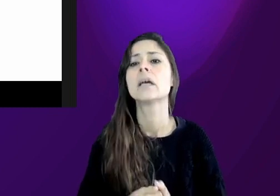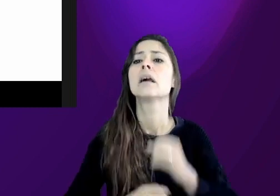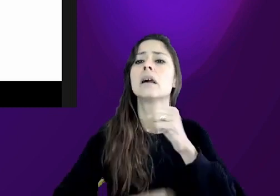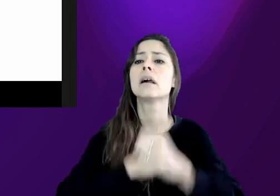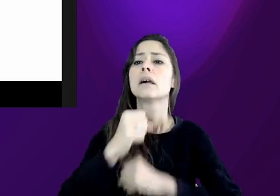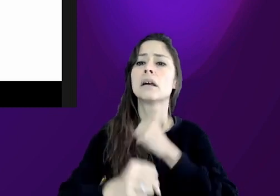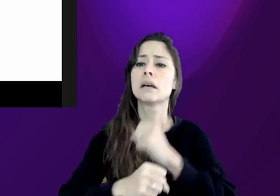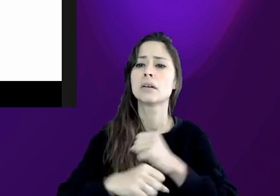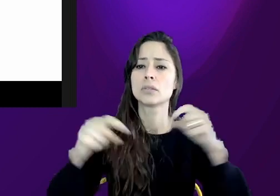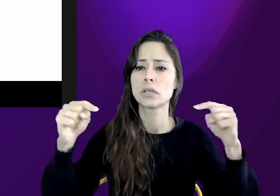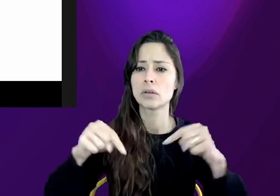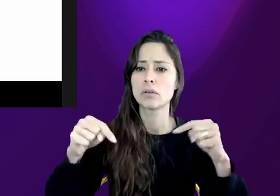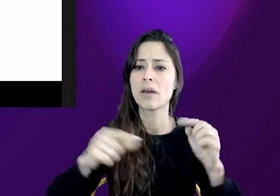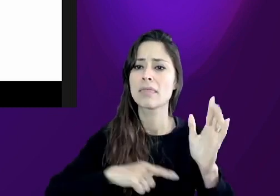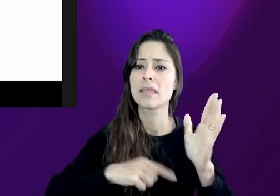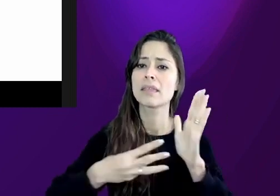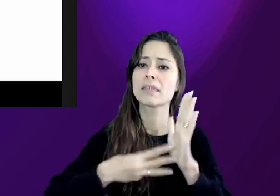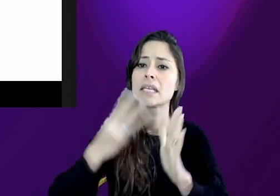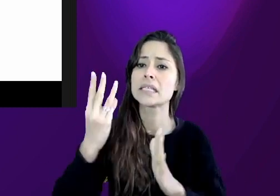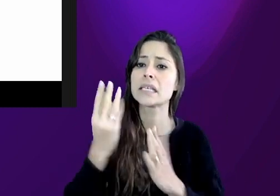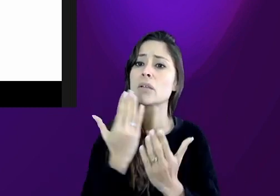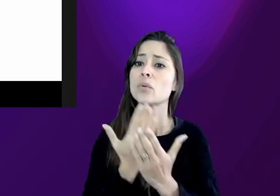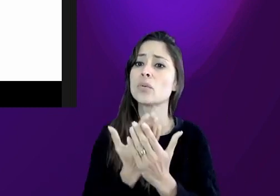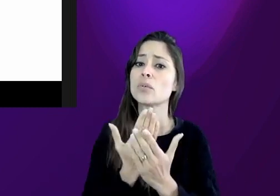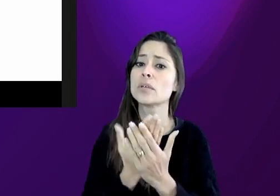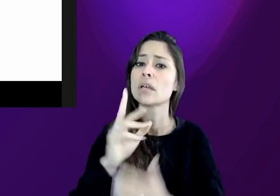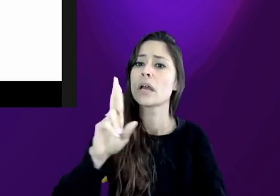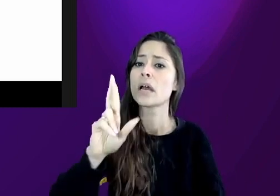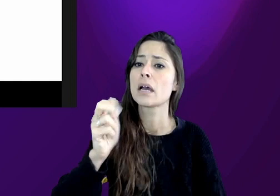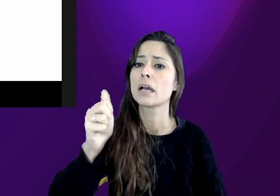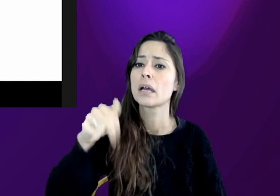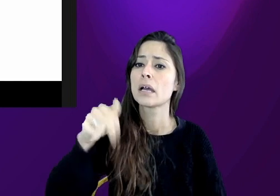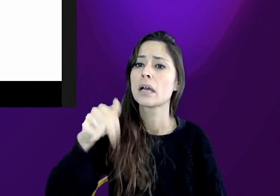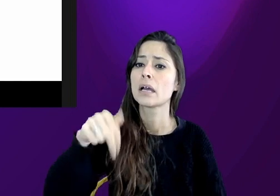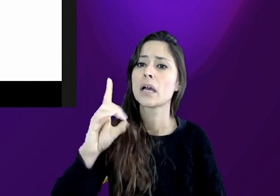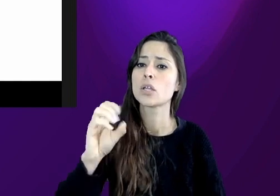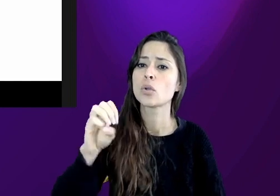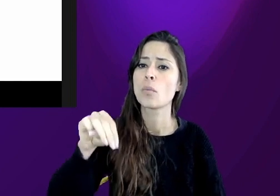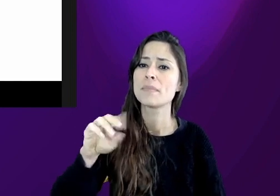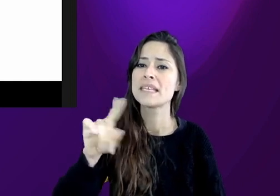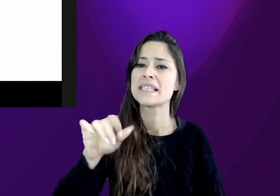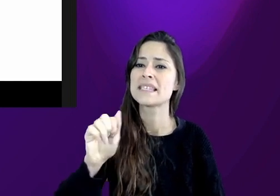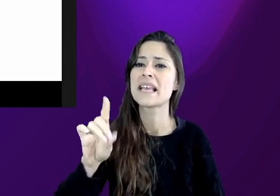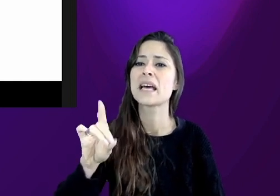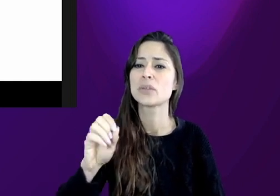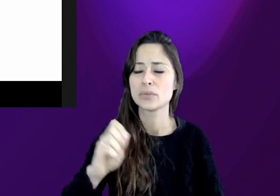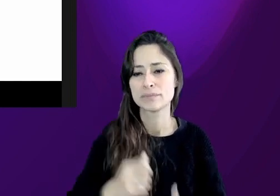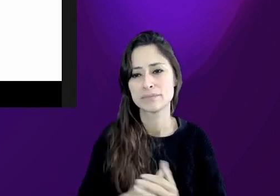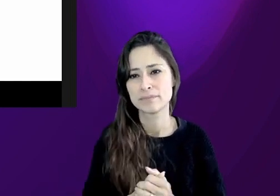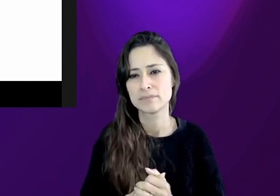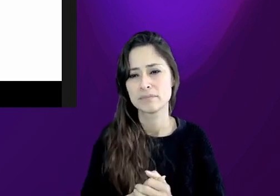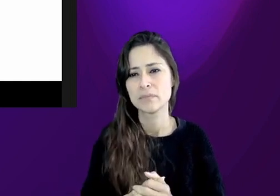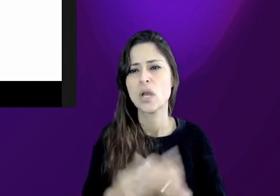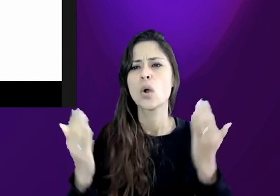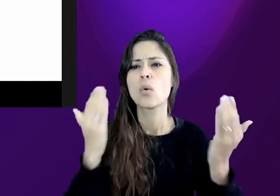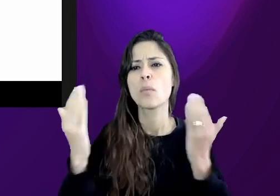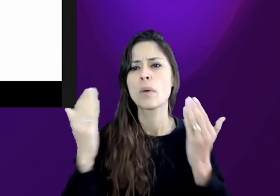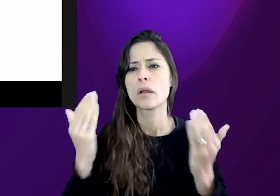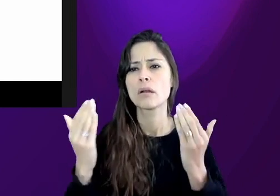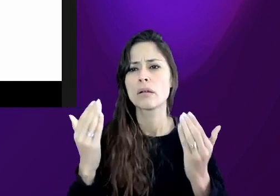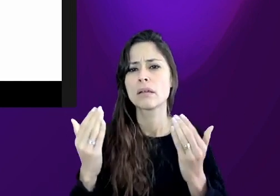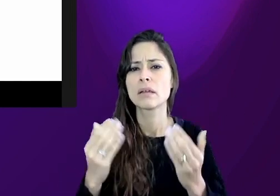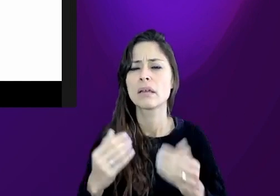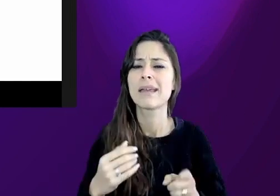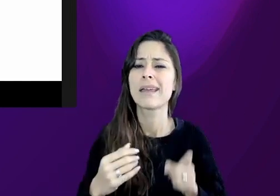estudo randomizado com gastrectomia robótica, que é da nossa instituição, e ele comparou a gastrectomia com